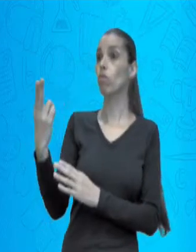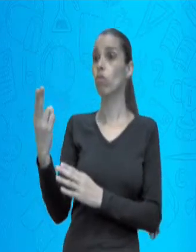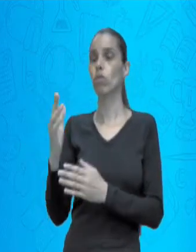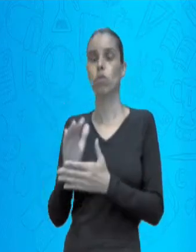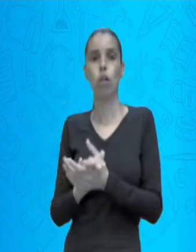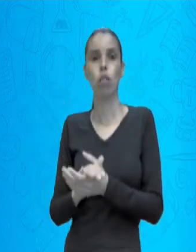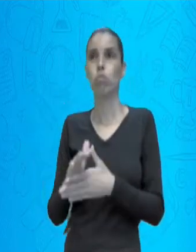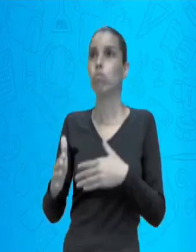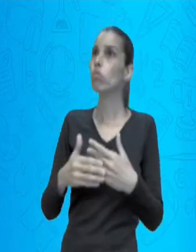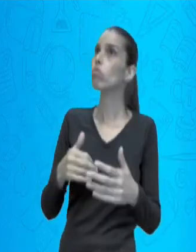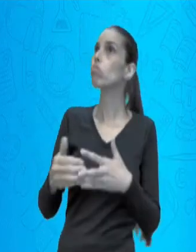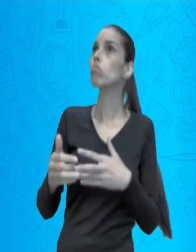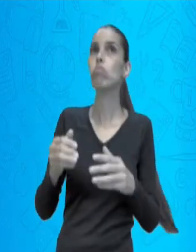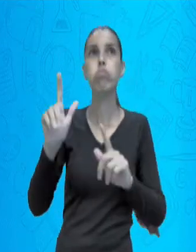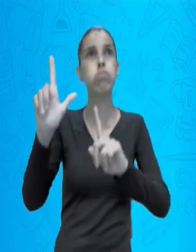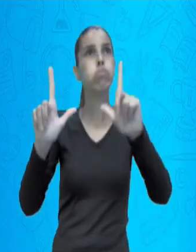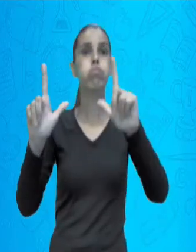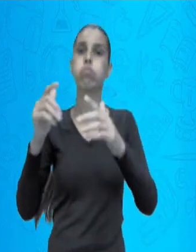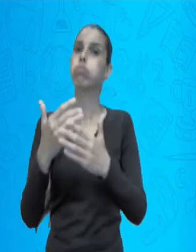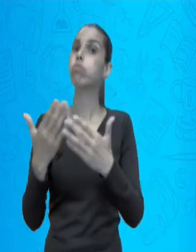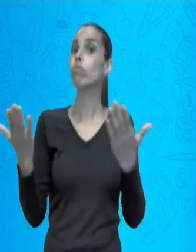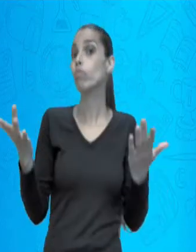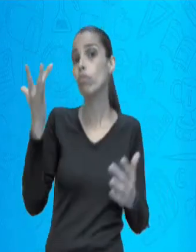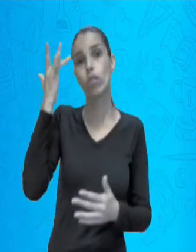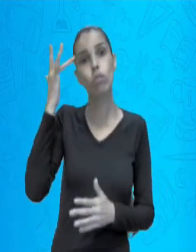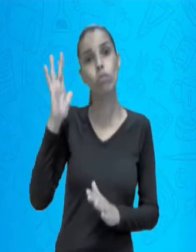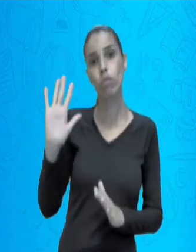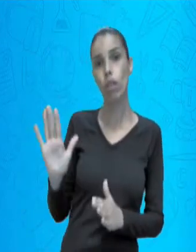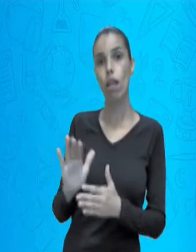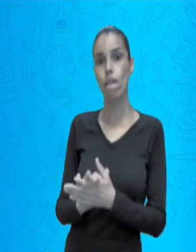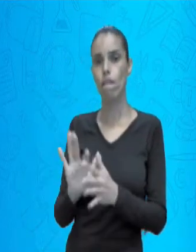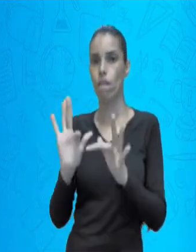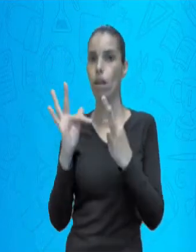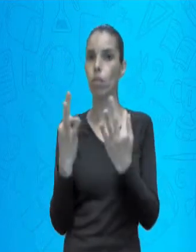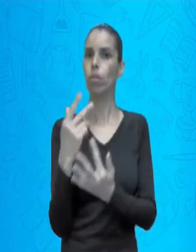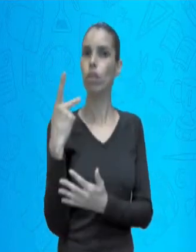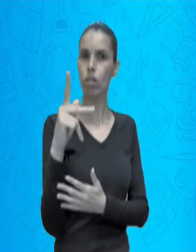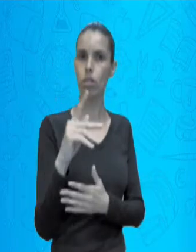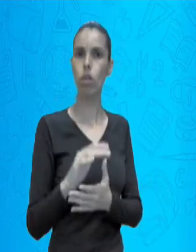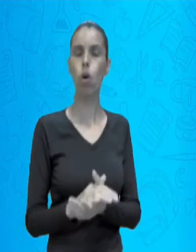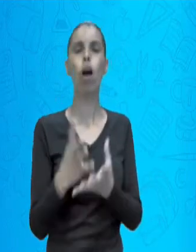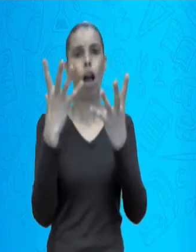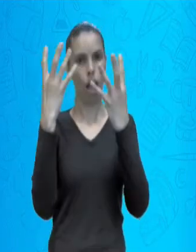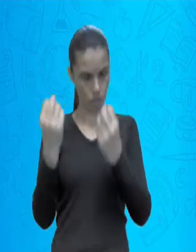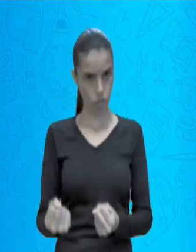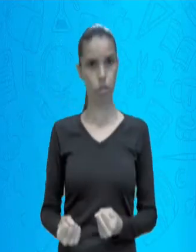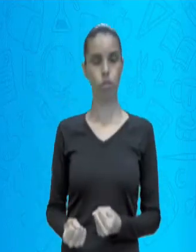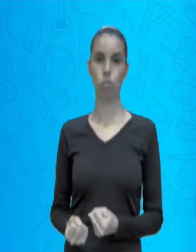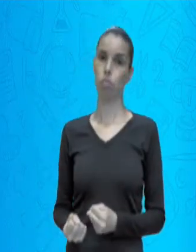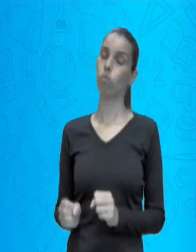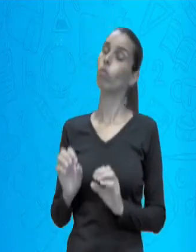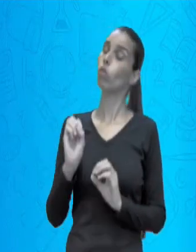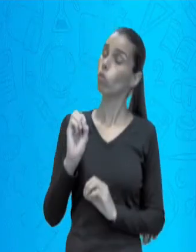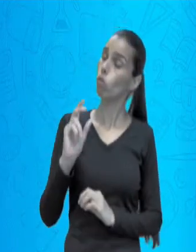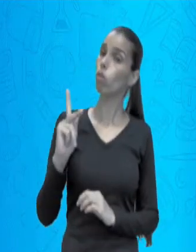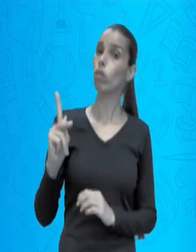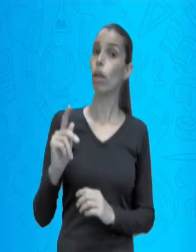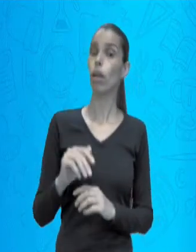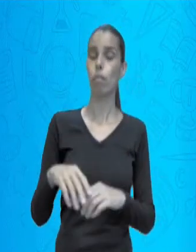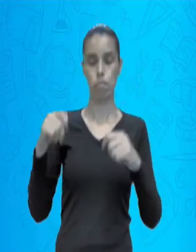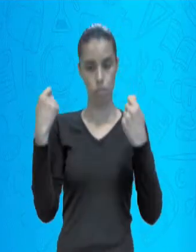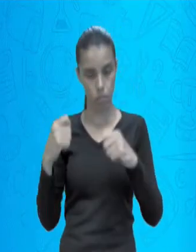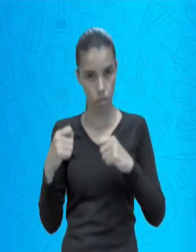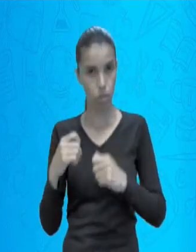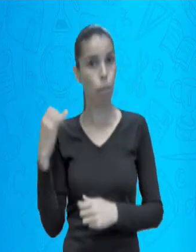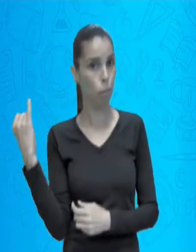a imagem de uma pessoa, é preciso ter um termo de autorização de